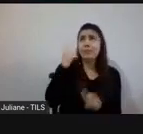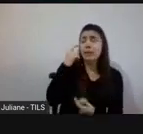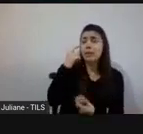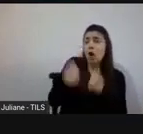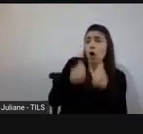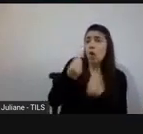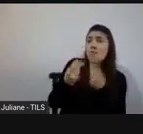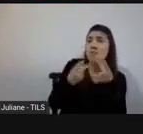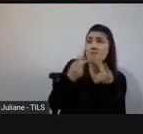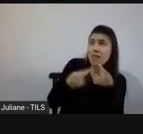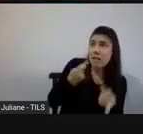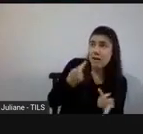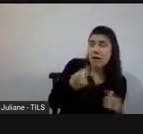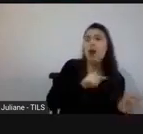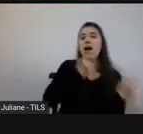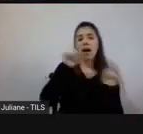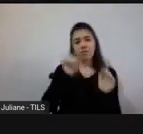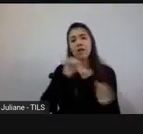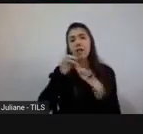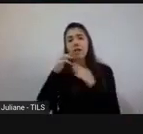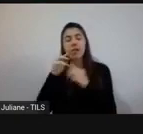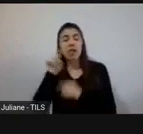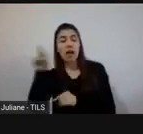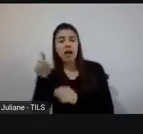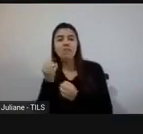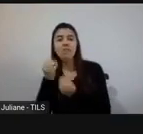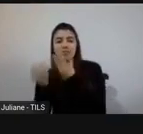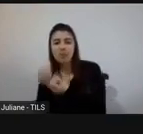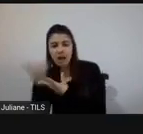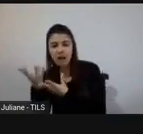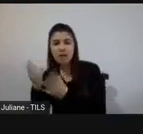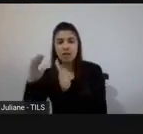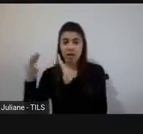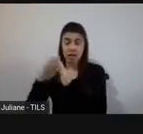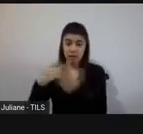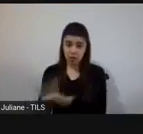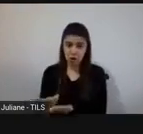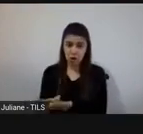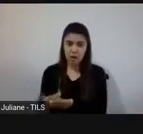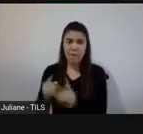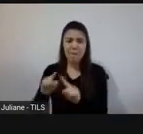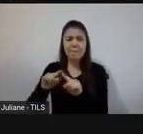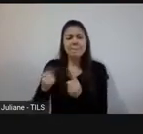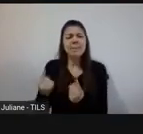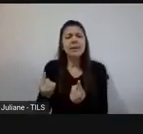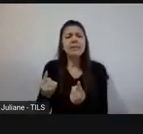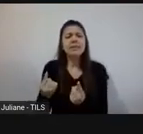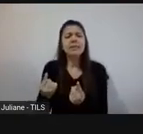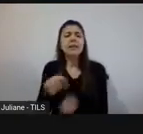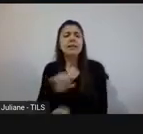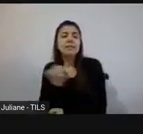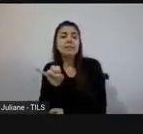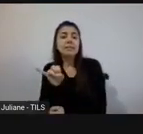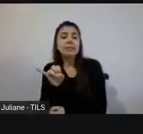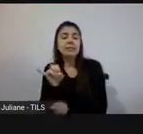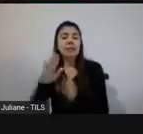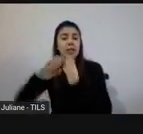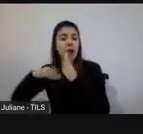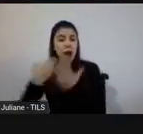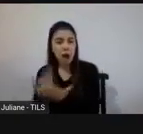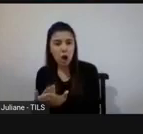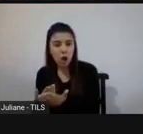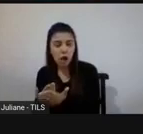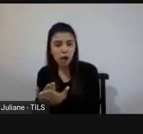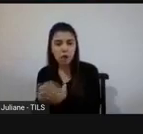escola. E muitas vezes os pais não têm conhecimento ou não compreendem aquilo. Justamente as crianças